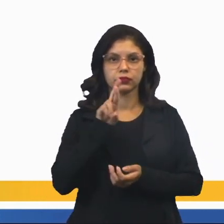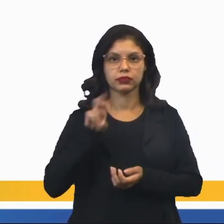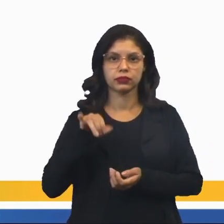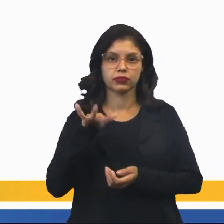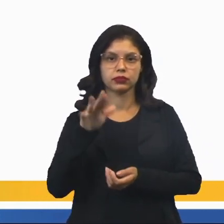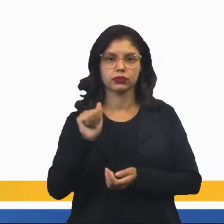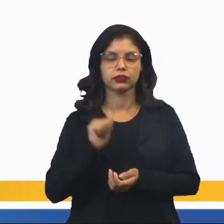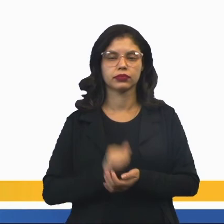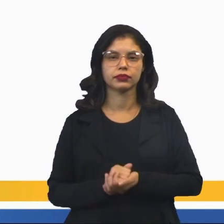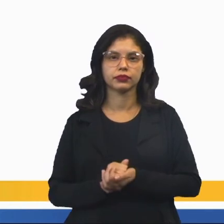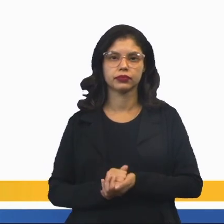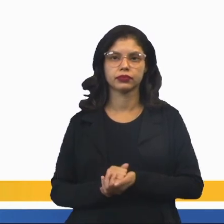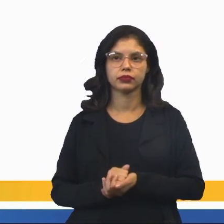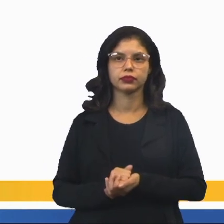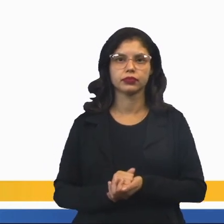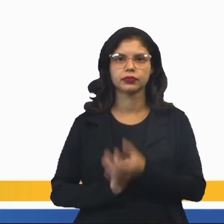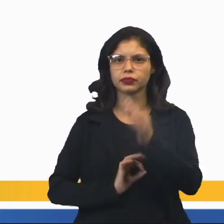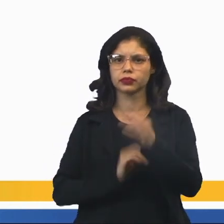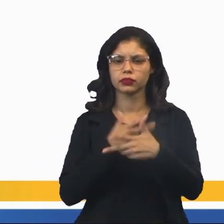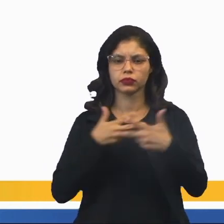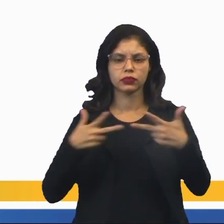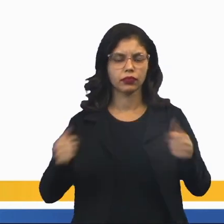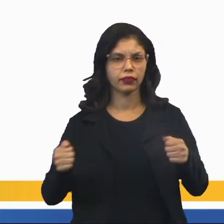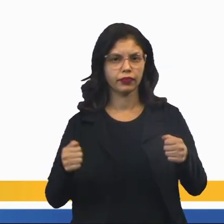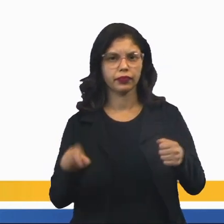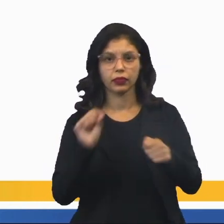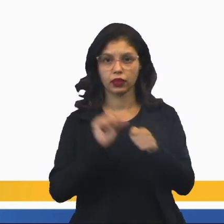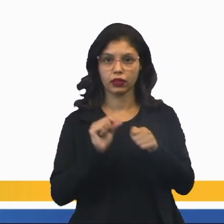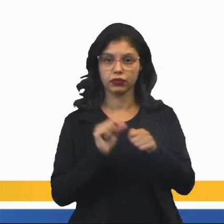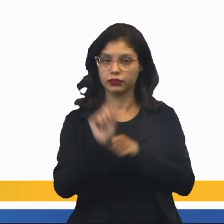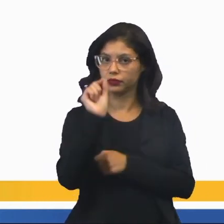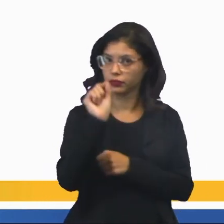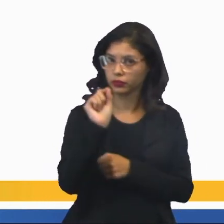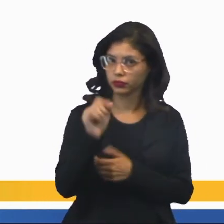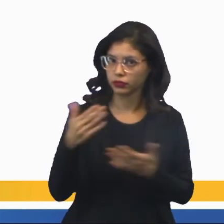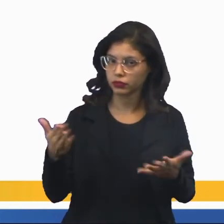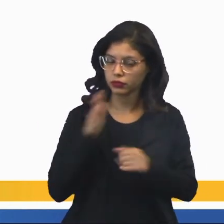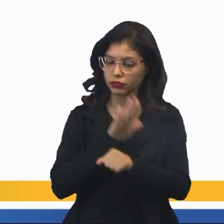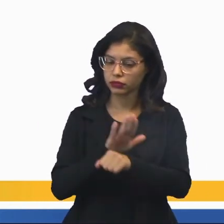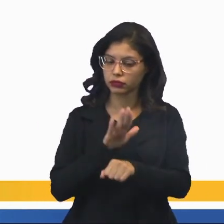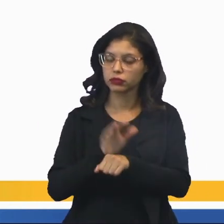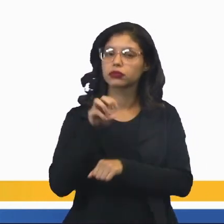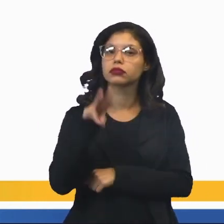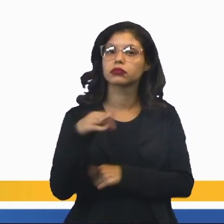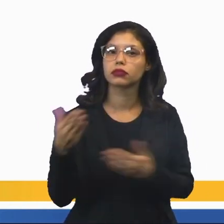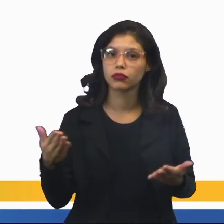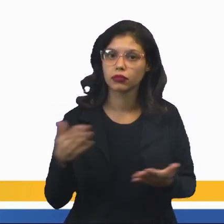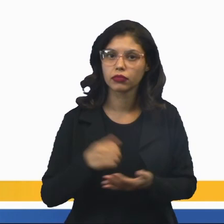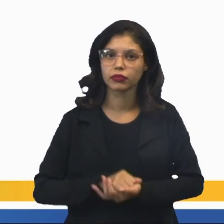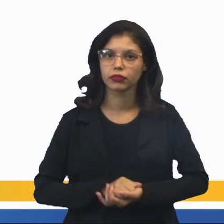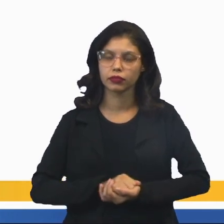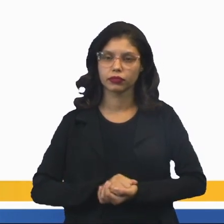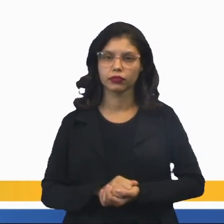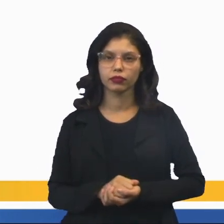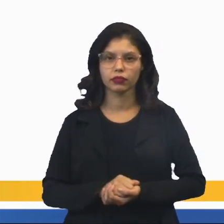cerâmica. Esse utensílio, esse artesanato, ele é uma contribuição dada por quem?